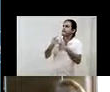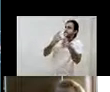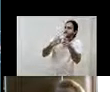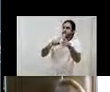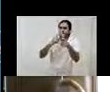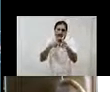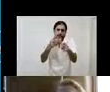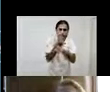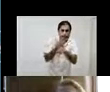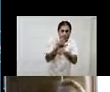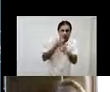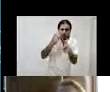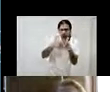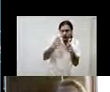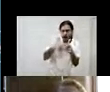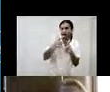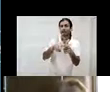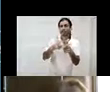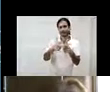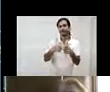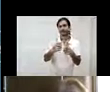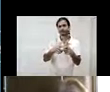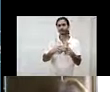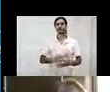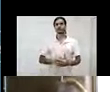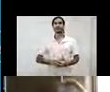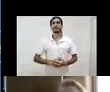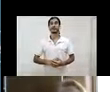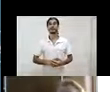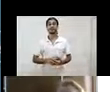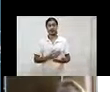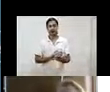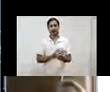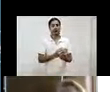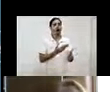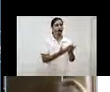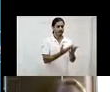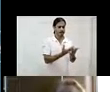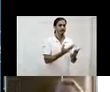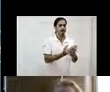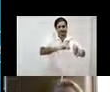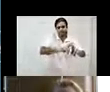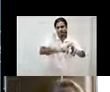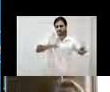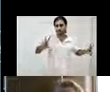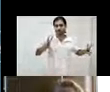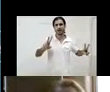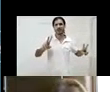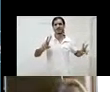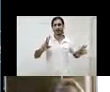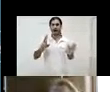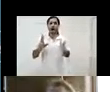as ciências humanas, as ciências sociais, inaugurar num sentido ou outro de qualidade das